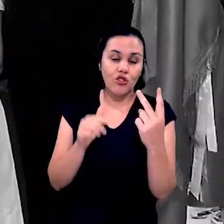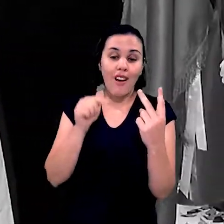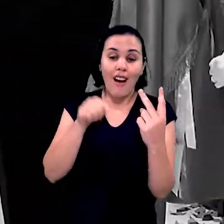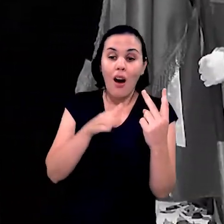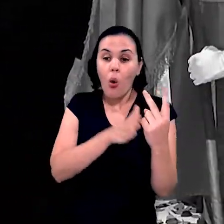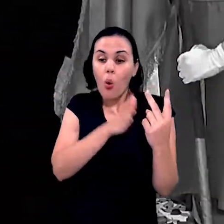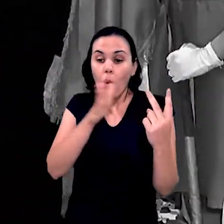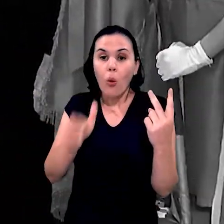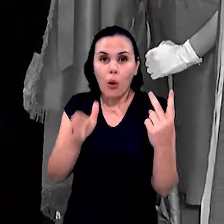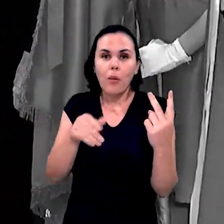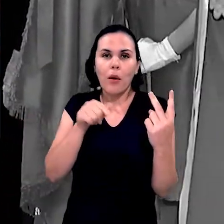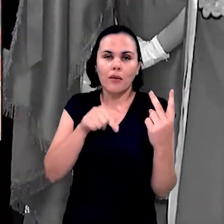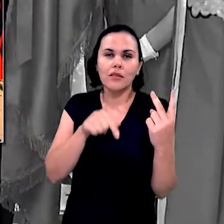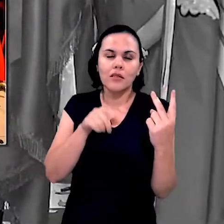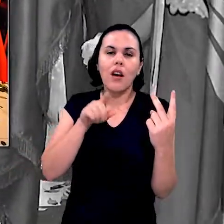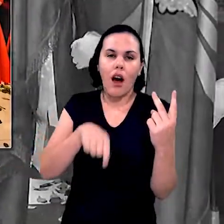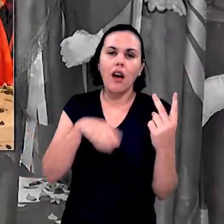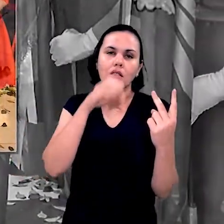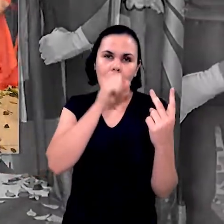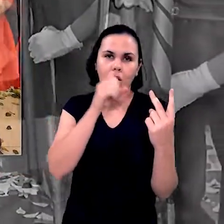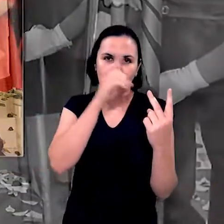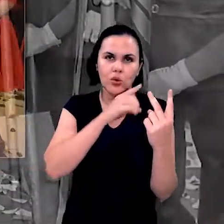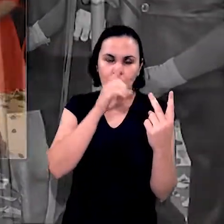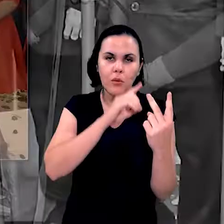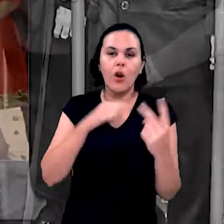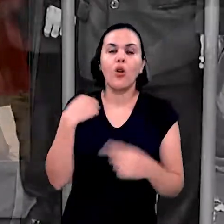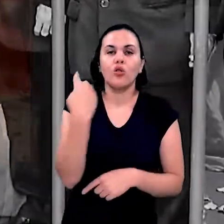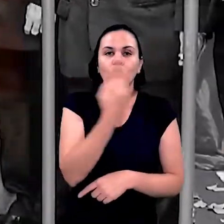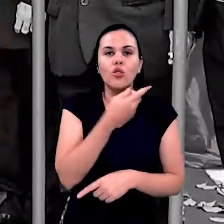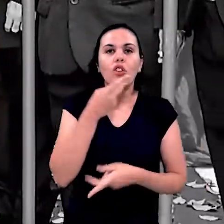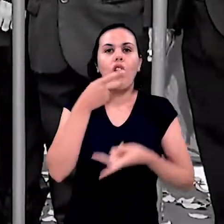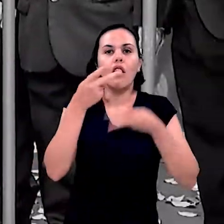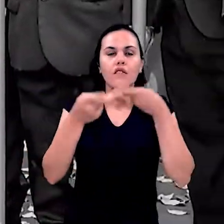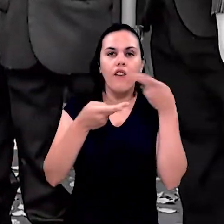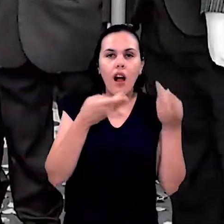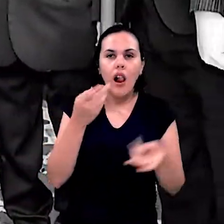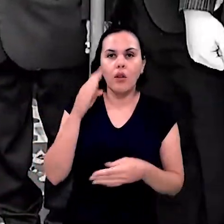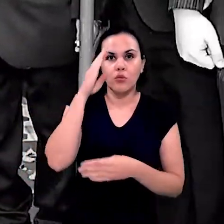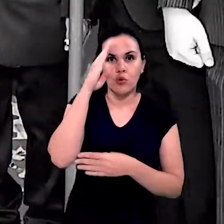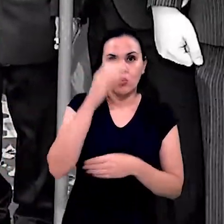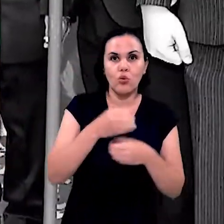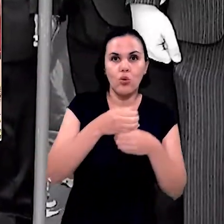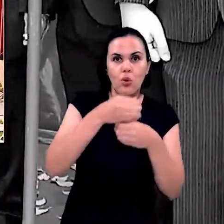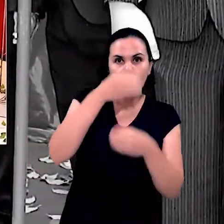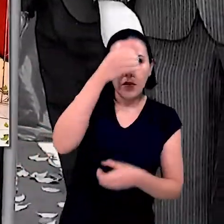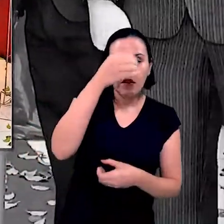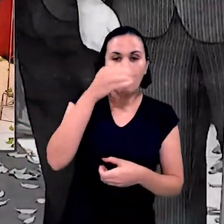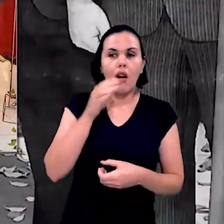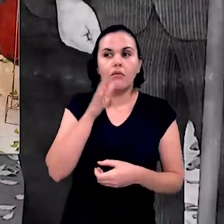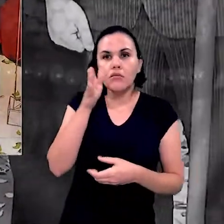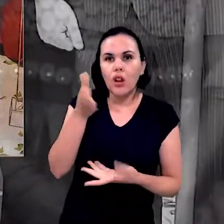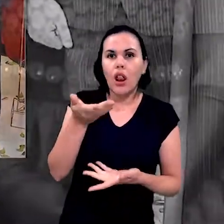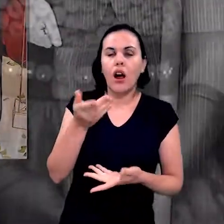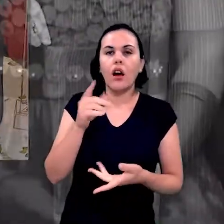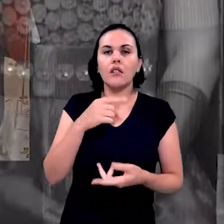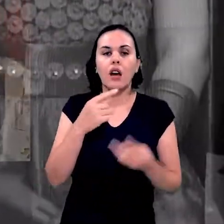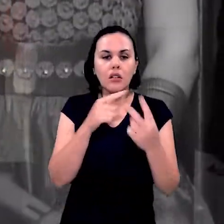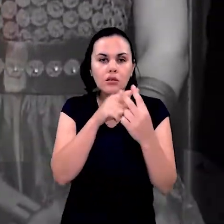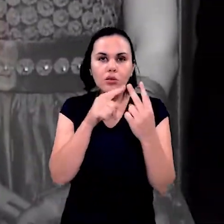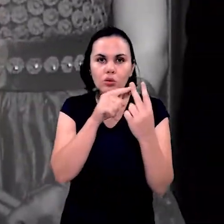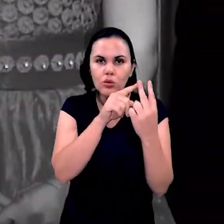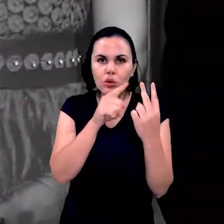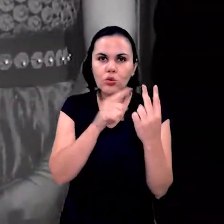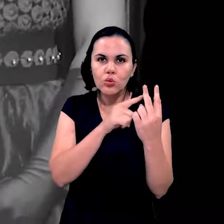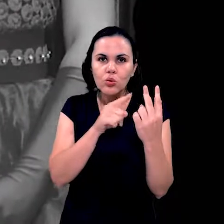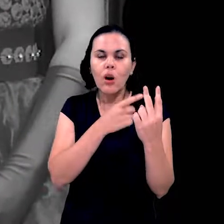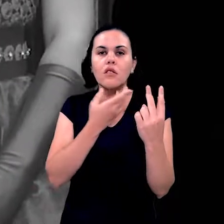né? O momento deles é mais esse final de semana mesmo, onde nós falamos do capitão do mastro, que foi lá do mastro, e agora